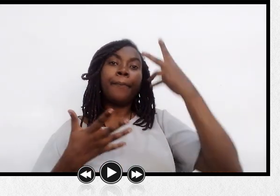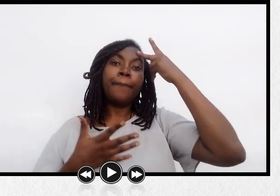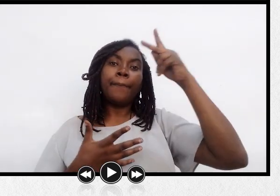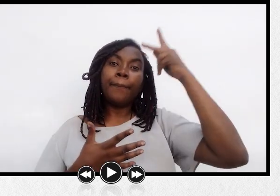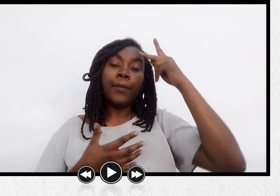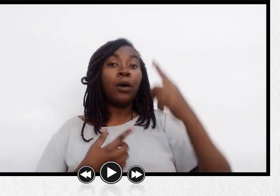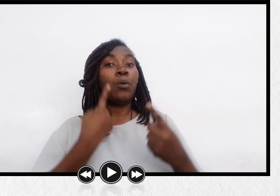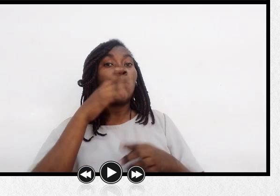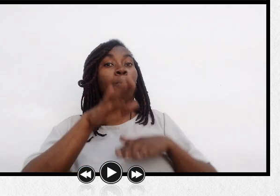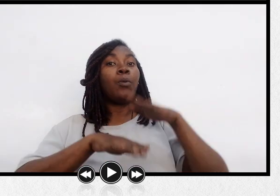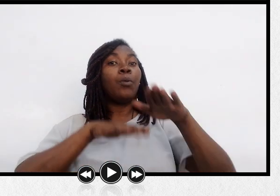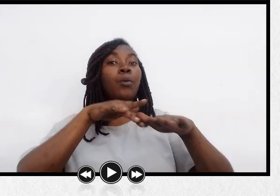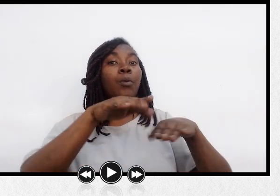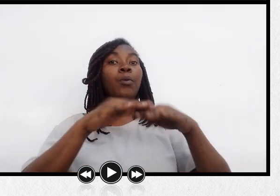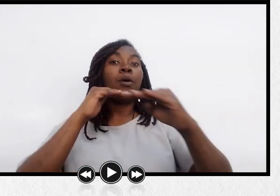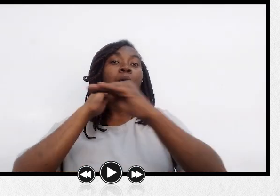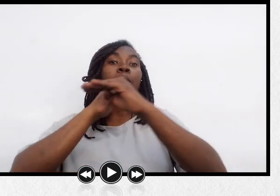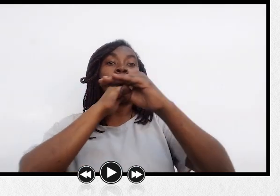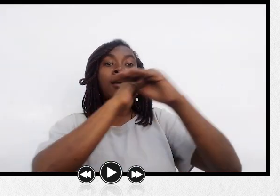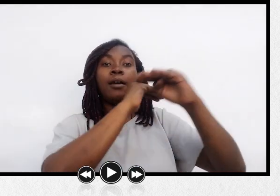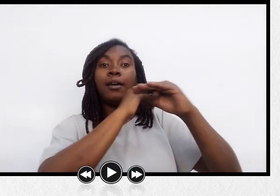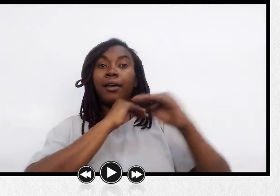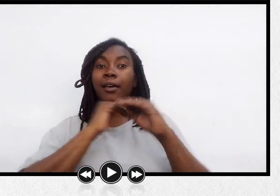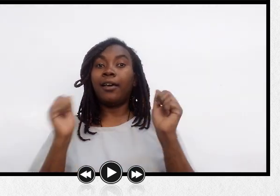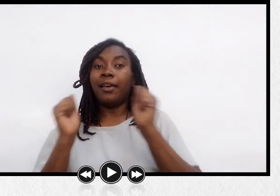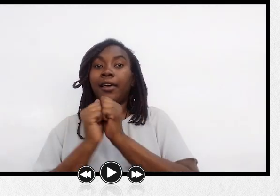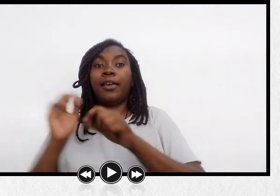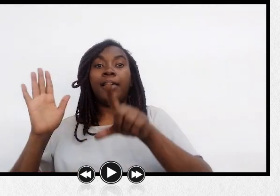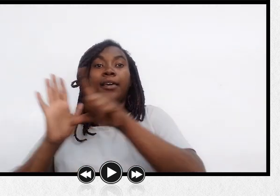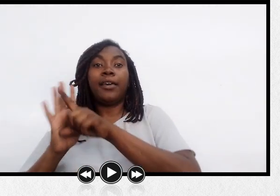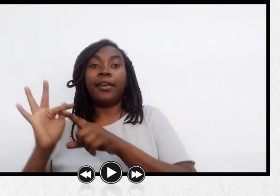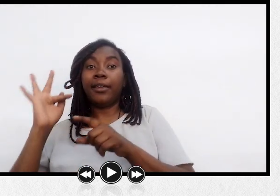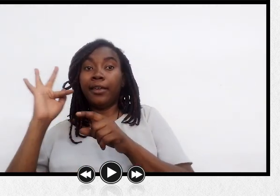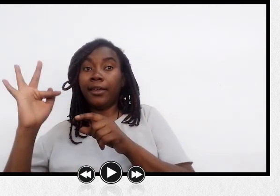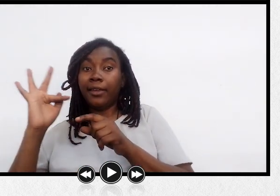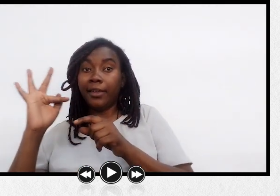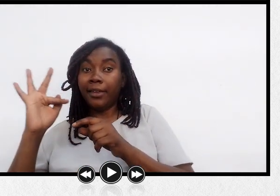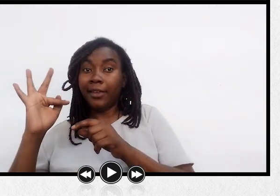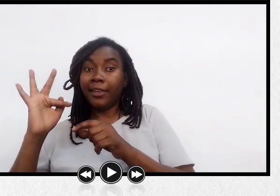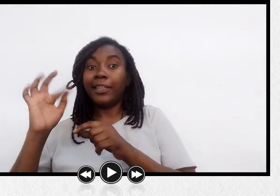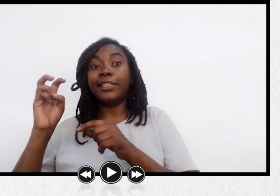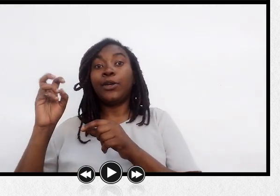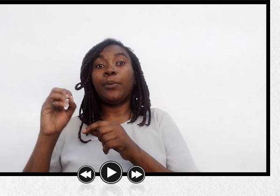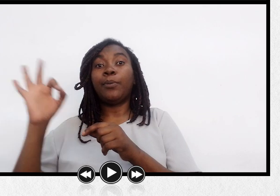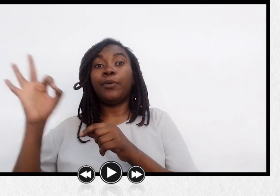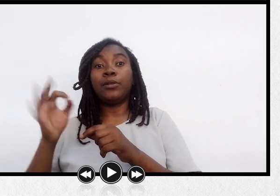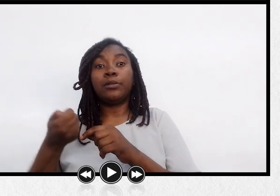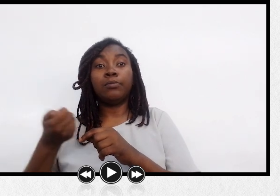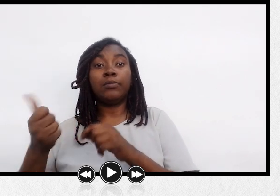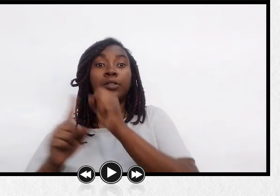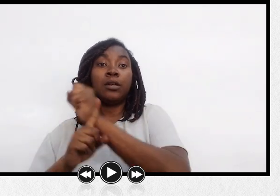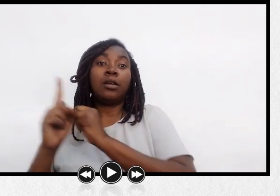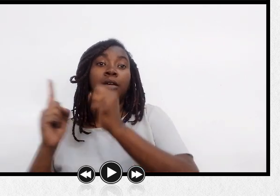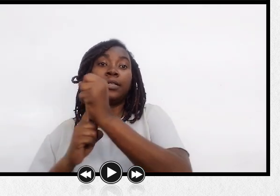Um dos passos é igualar com a legislação federal, dando 50% para a sociedade